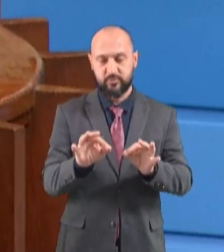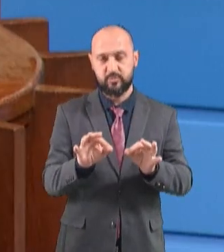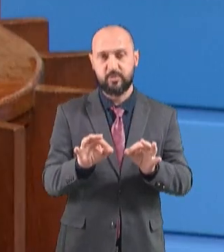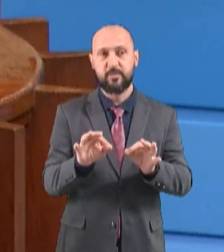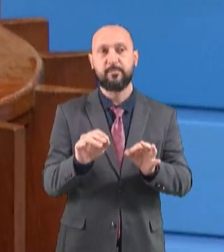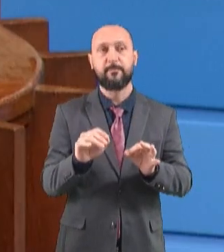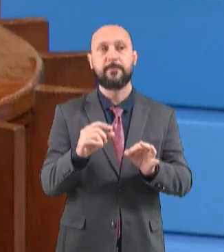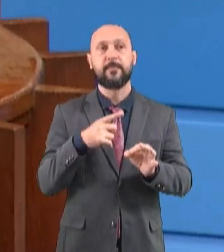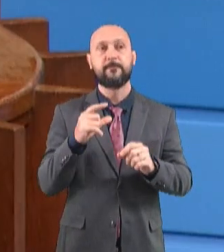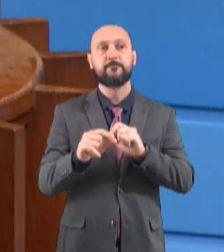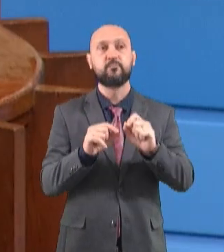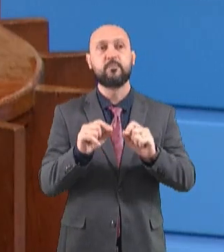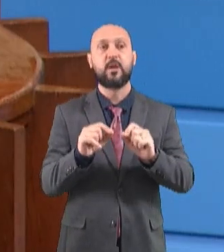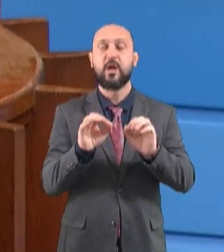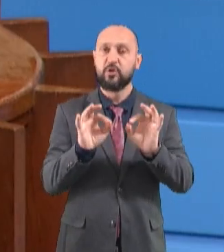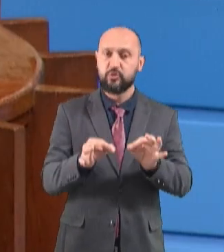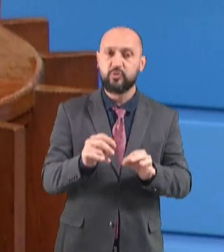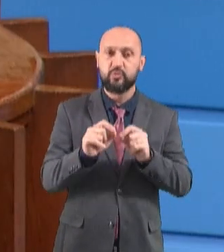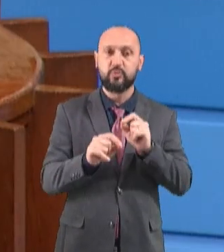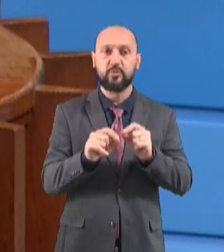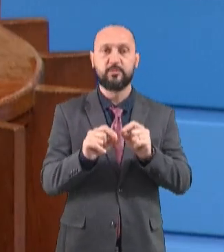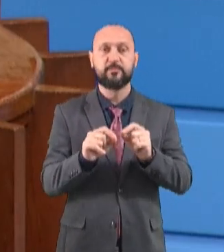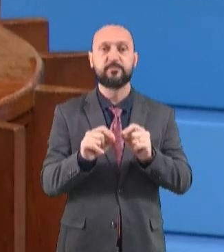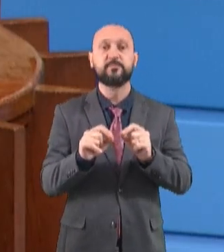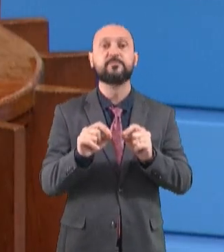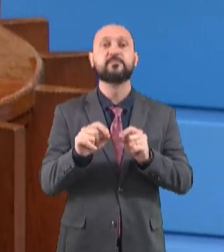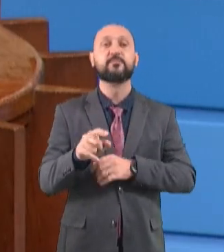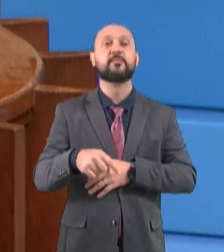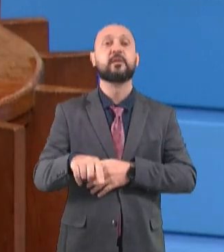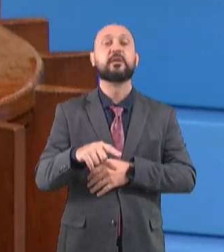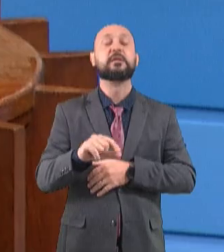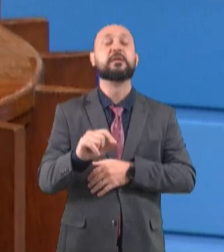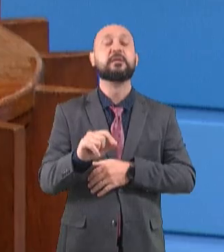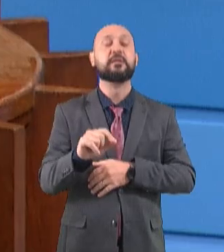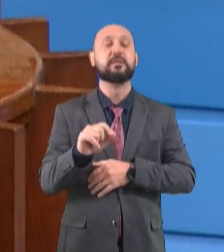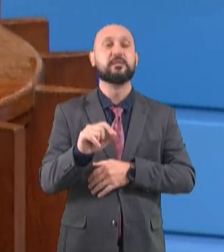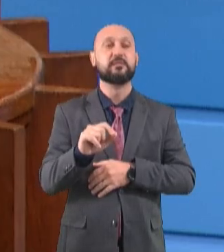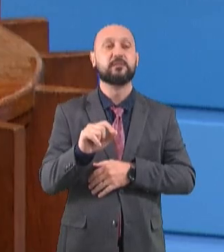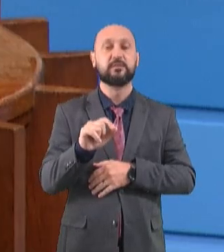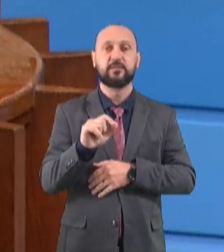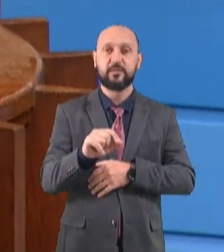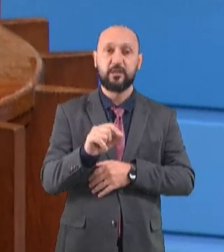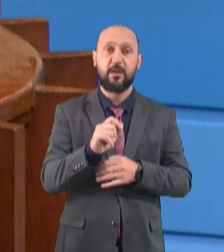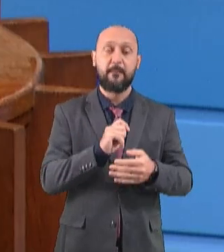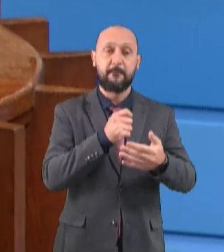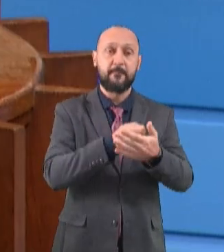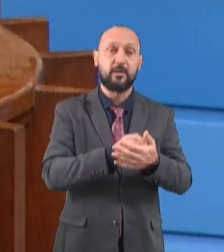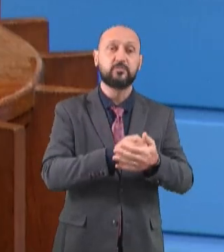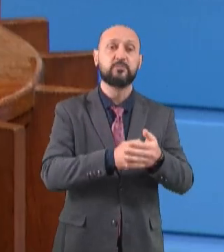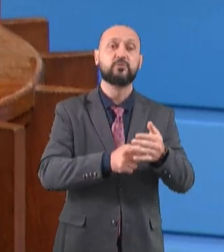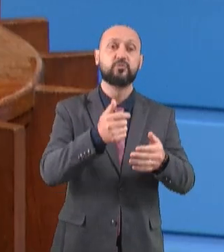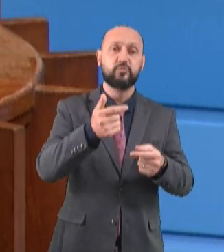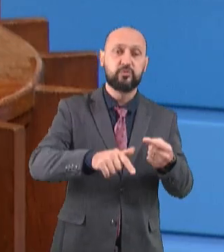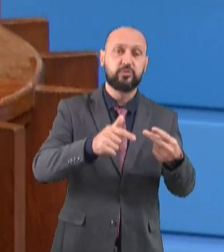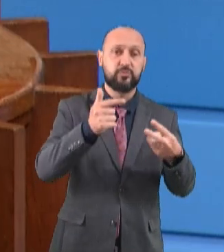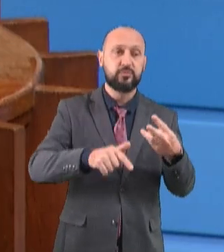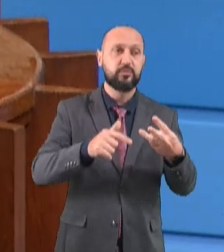é justo que aquele contribuinte que, de forma